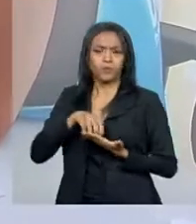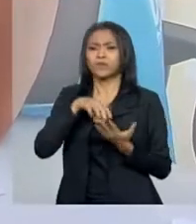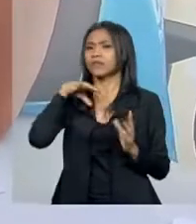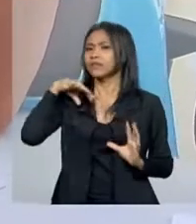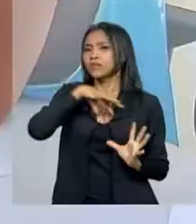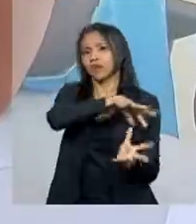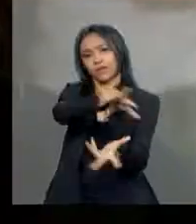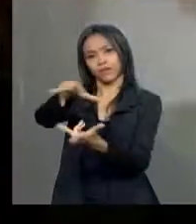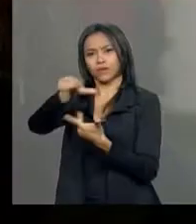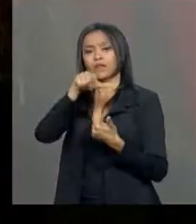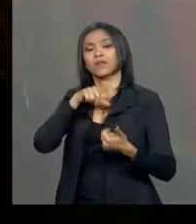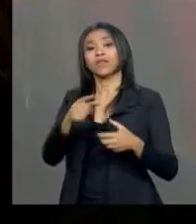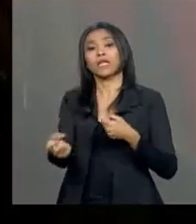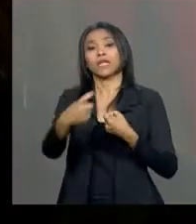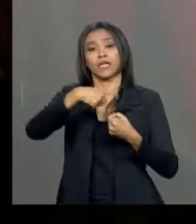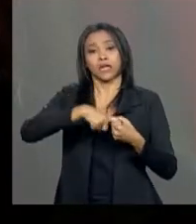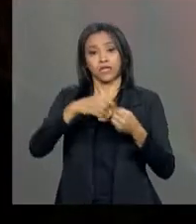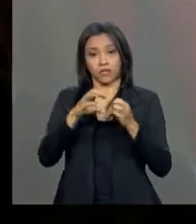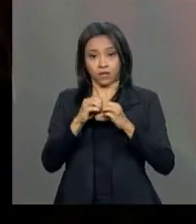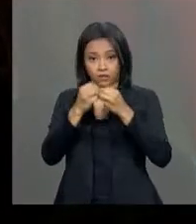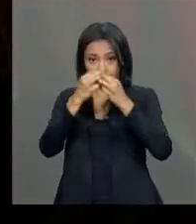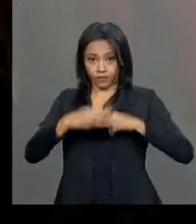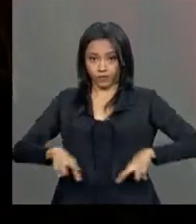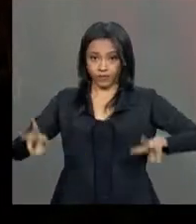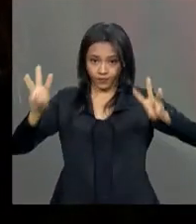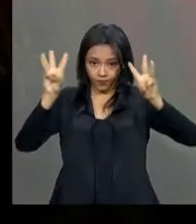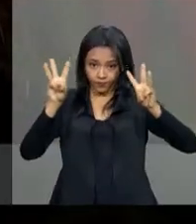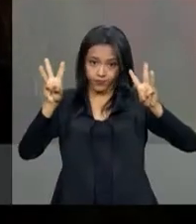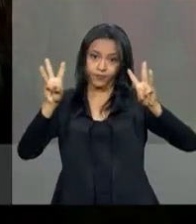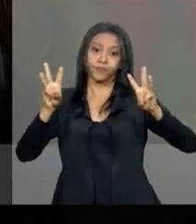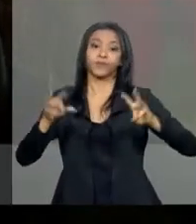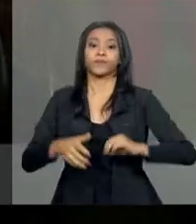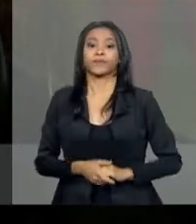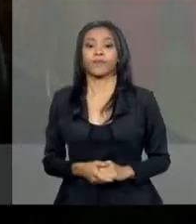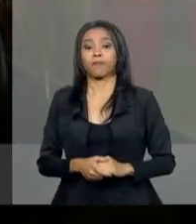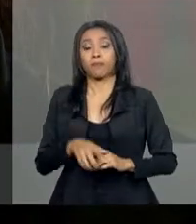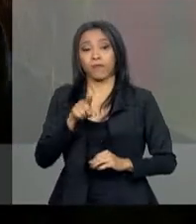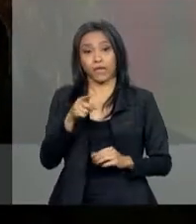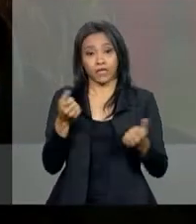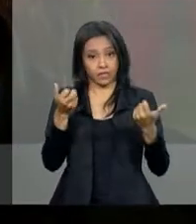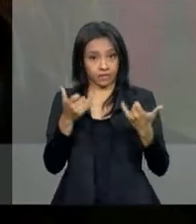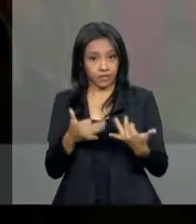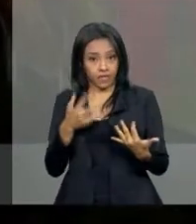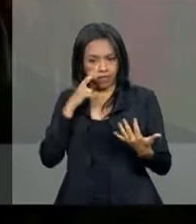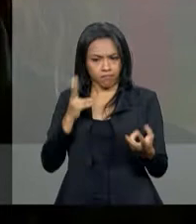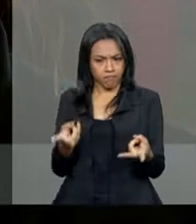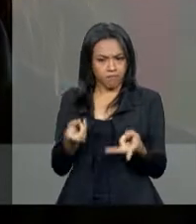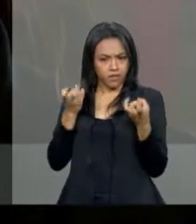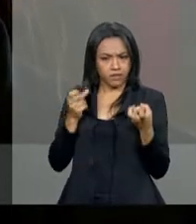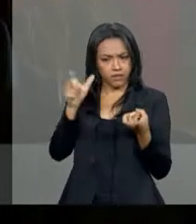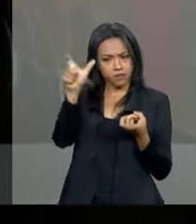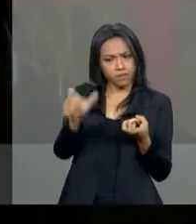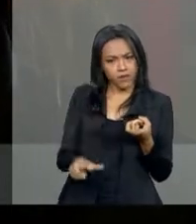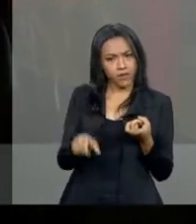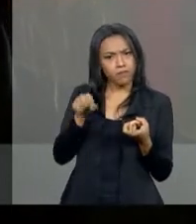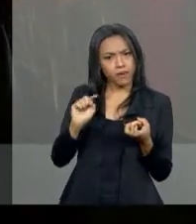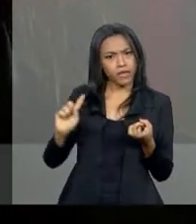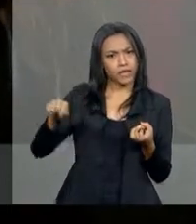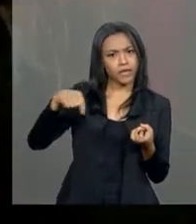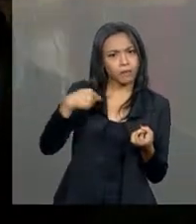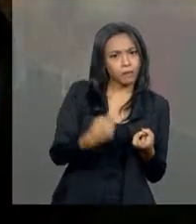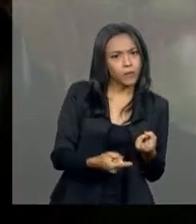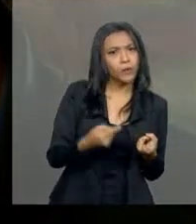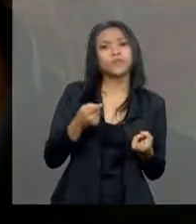às Nações Unidas. O Acnur também procura entender se existe uma necessidade específica que se possa ser identificada para depois prestar